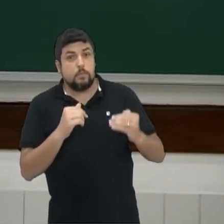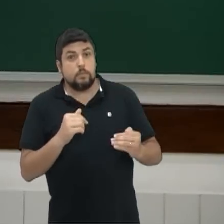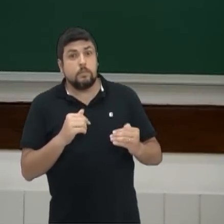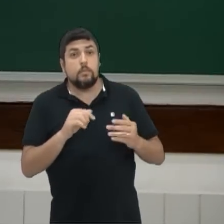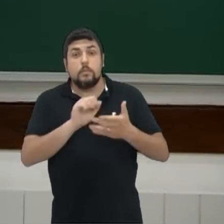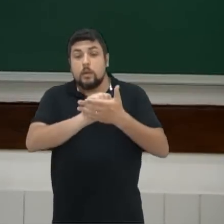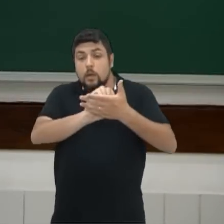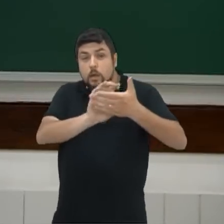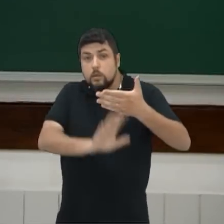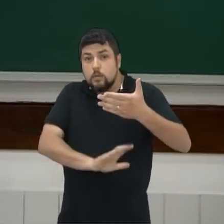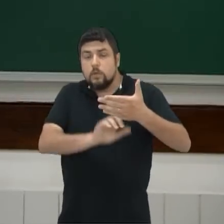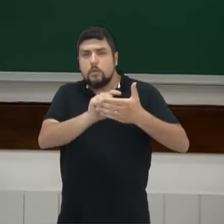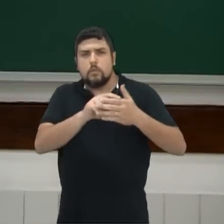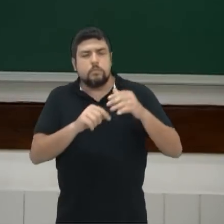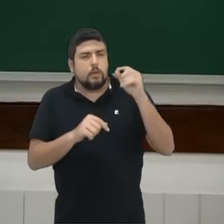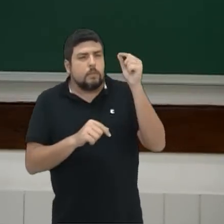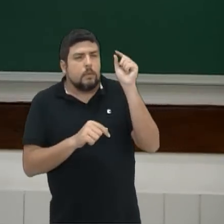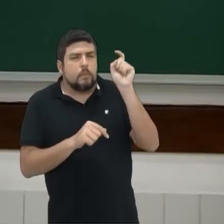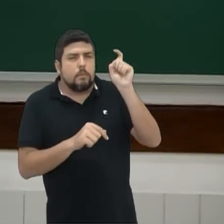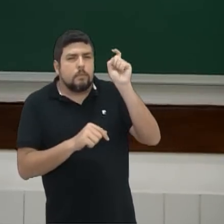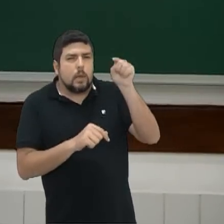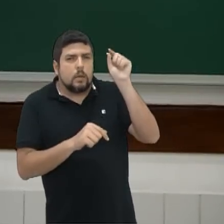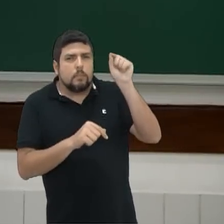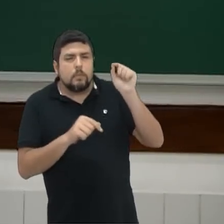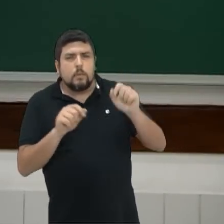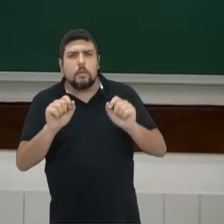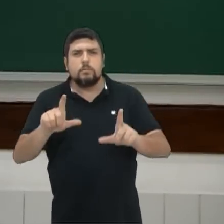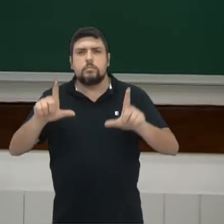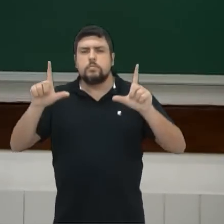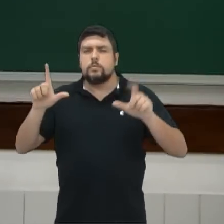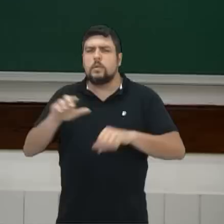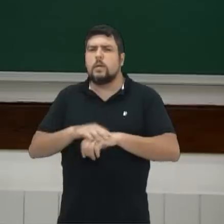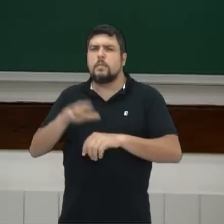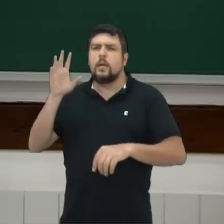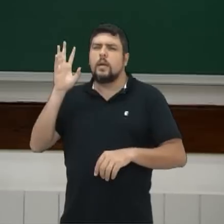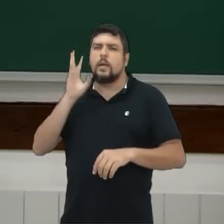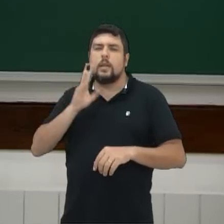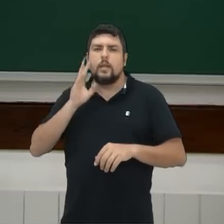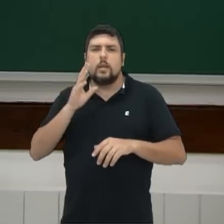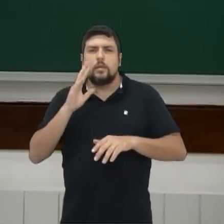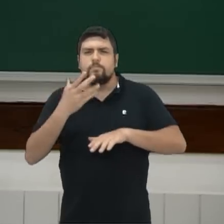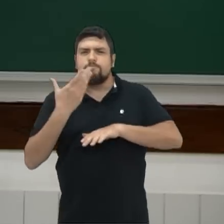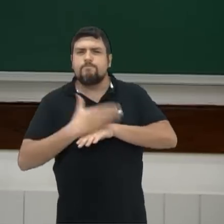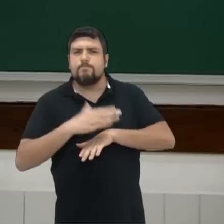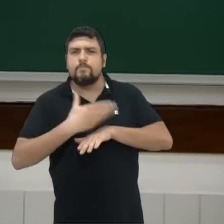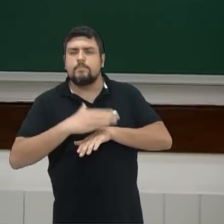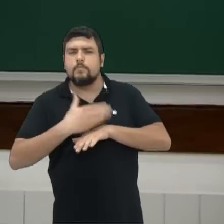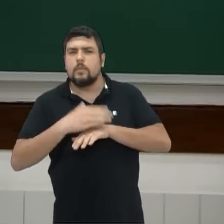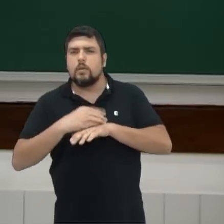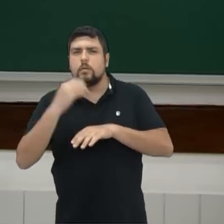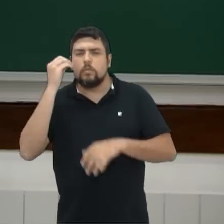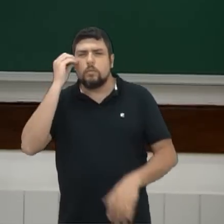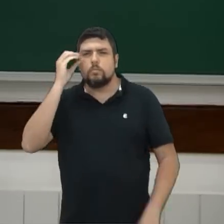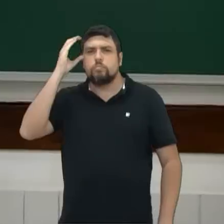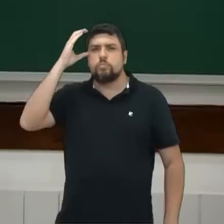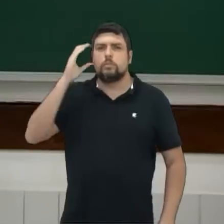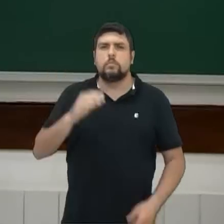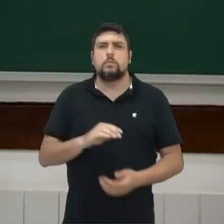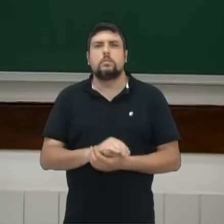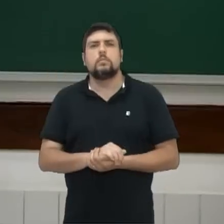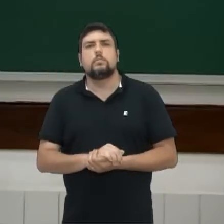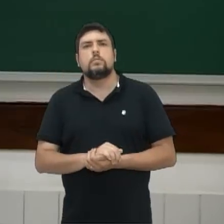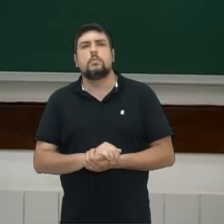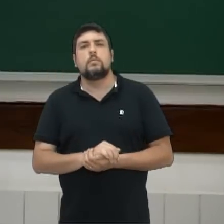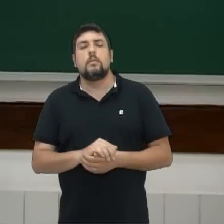novas atividades para vocês, outros jogos que vocês até achem mais legais para reforçar o estudo também. Tem exercício de transformação de